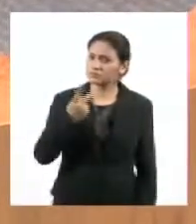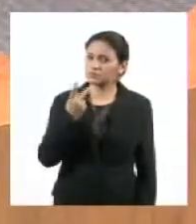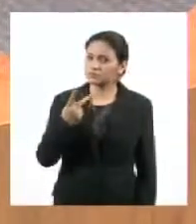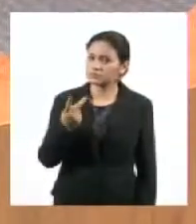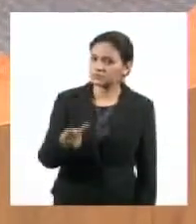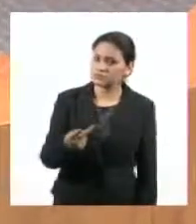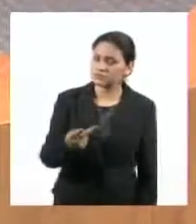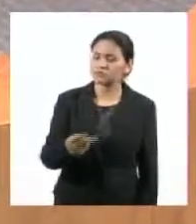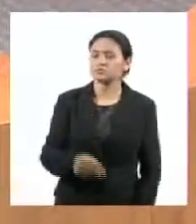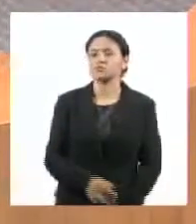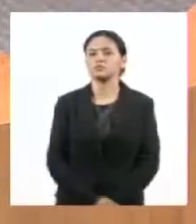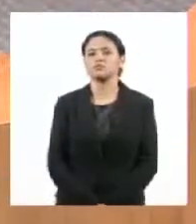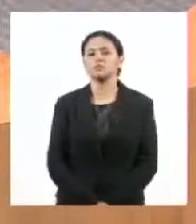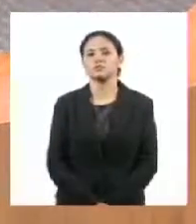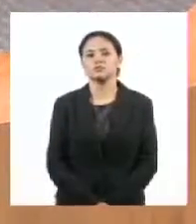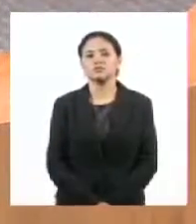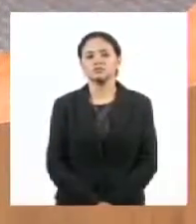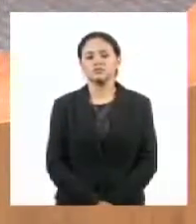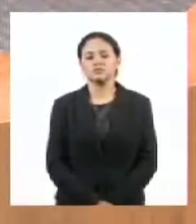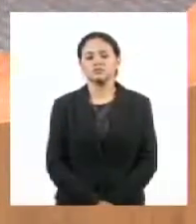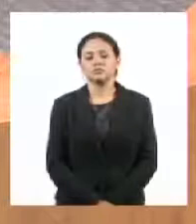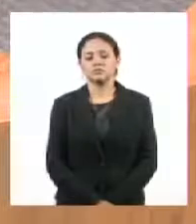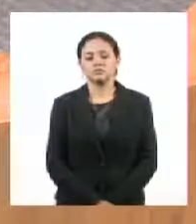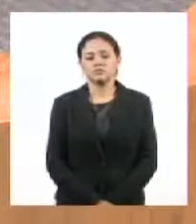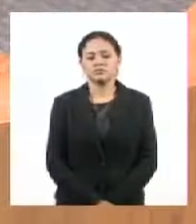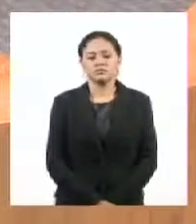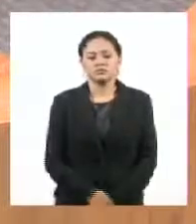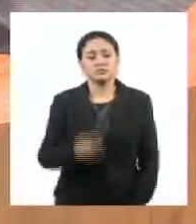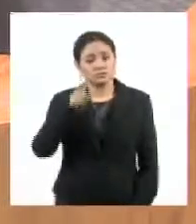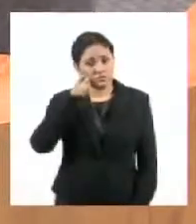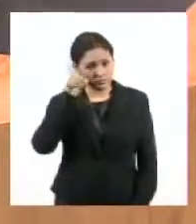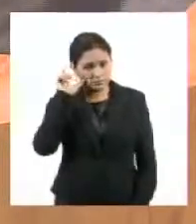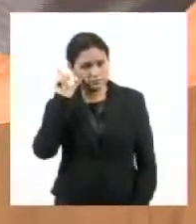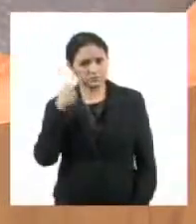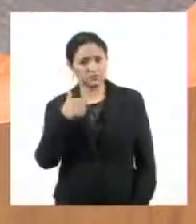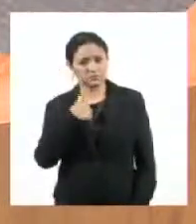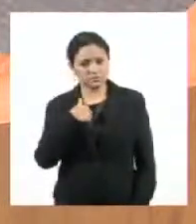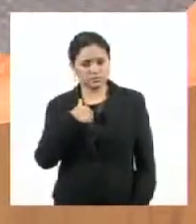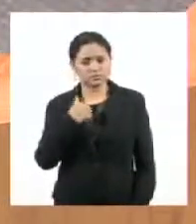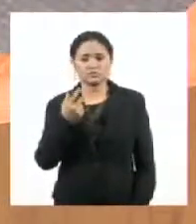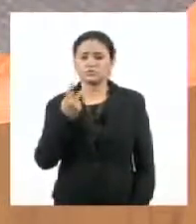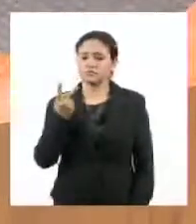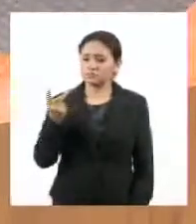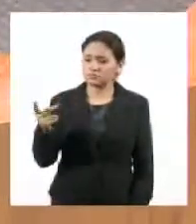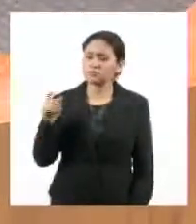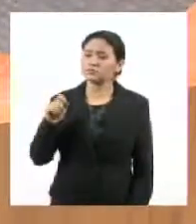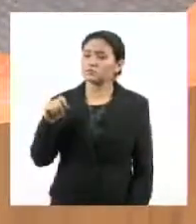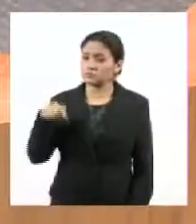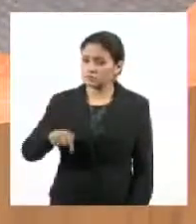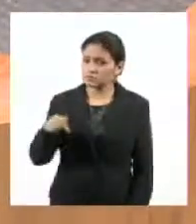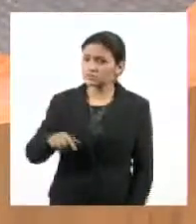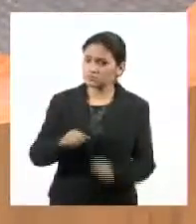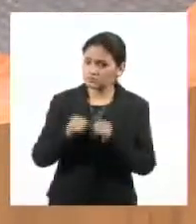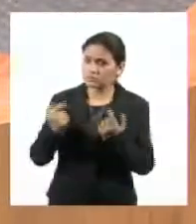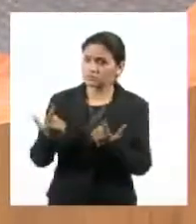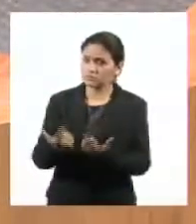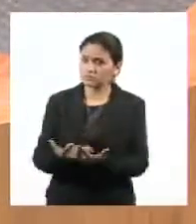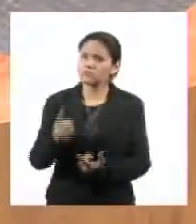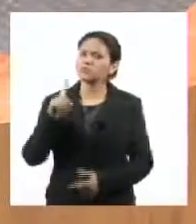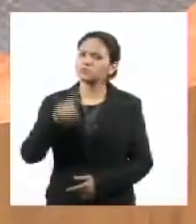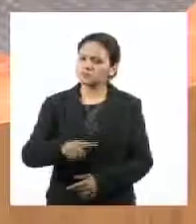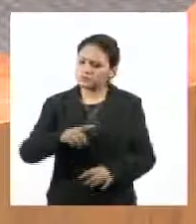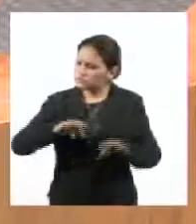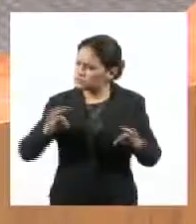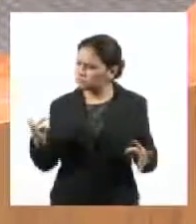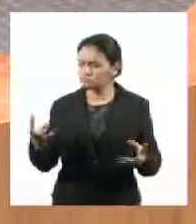uma discussão para esta casa. E ontem eu fiz uma ressalva que esta casa é uma casa coletiva.